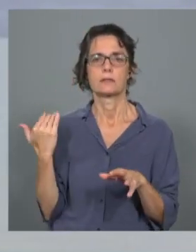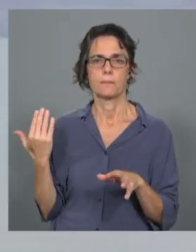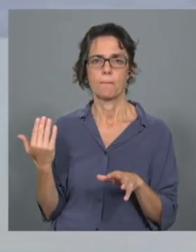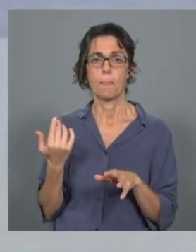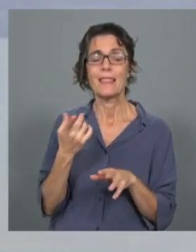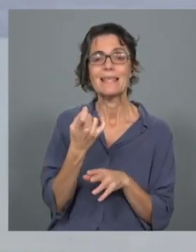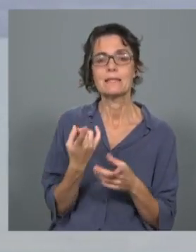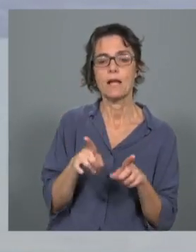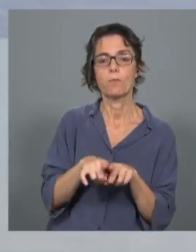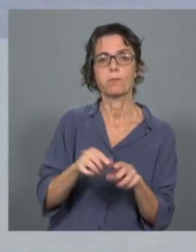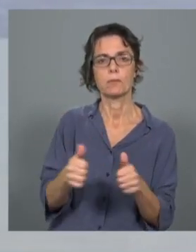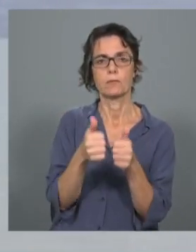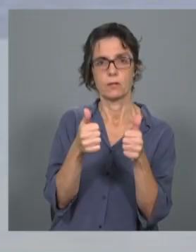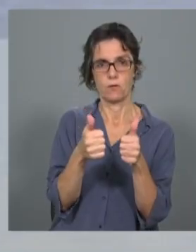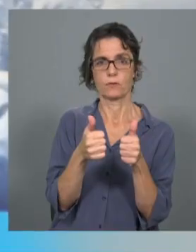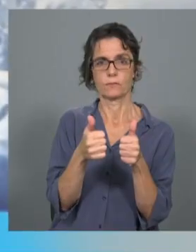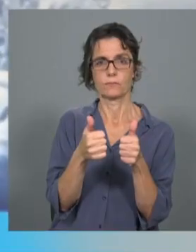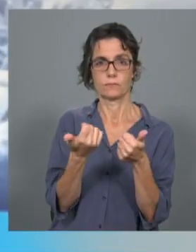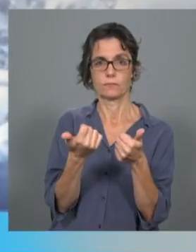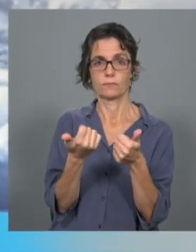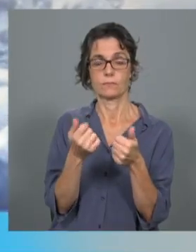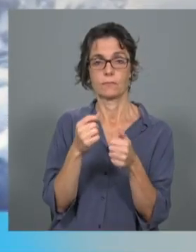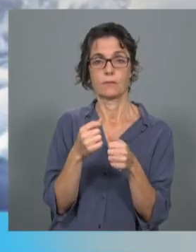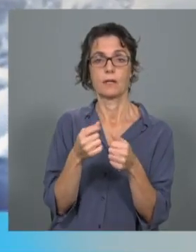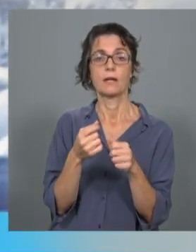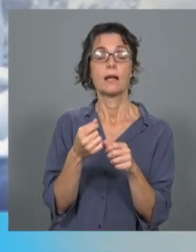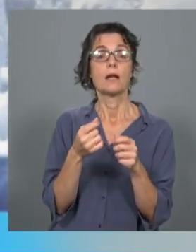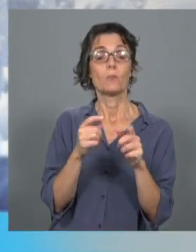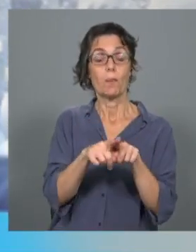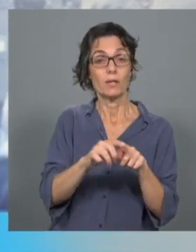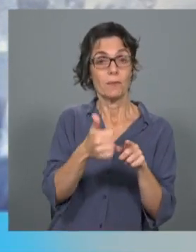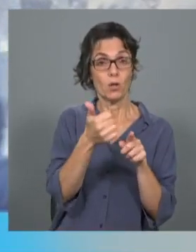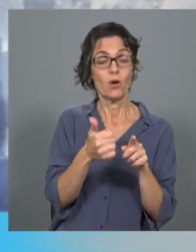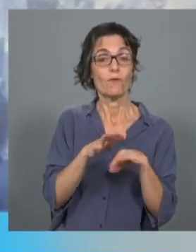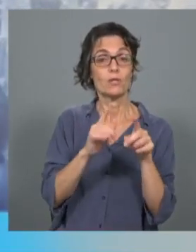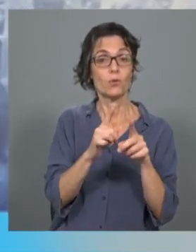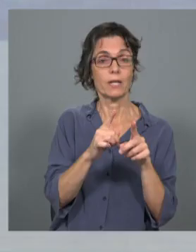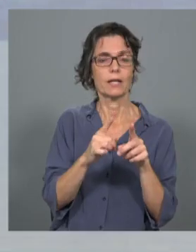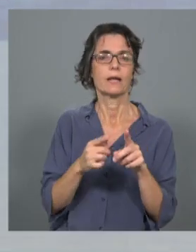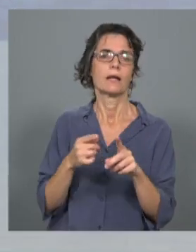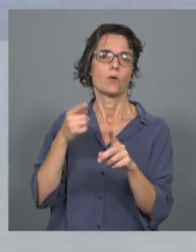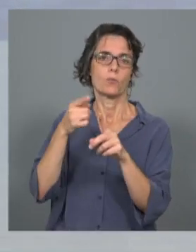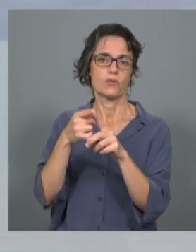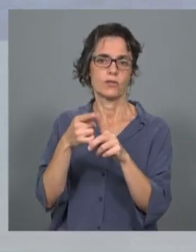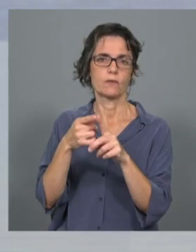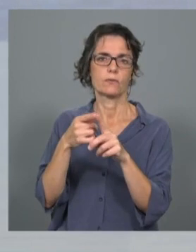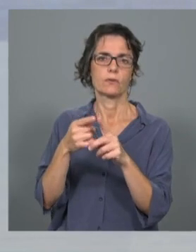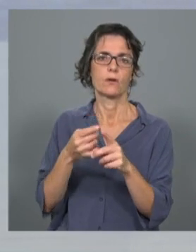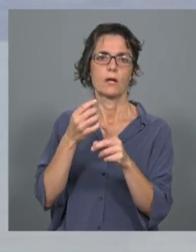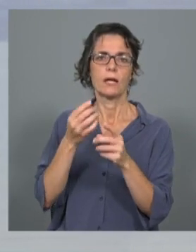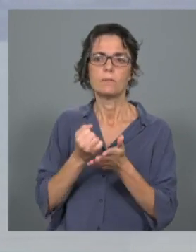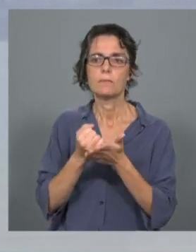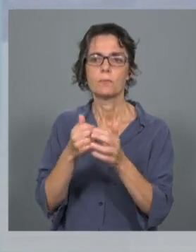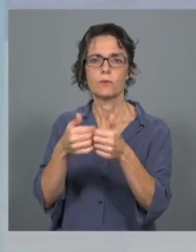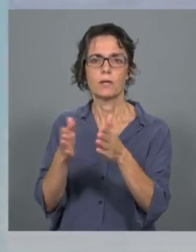política melhor, e depois ele diz o que é que está em causa. Ao serviço do bem comum. E sem dúvida nenhuma que é também um texto a ler no dia em que se evoca